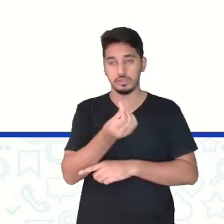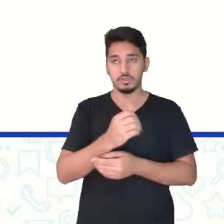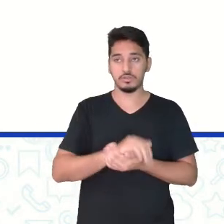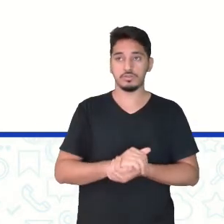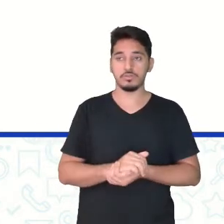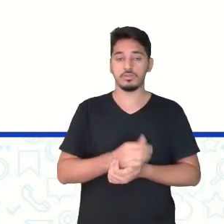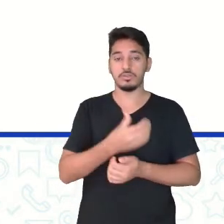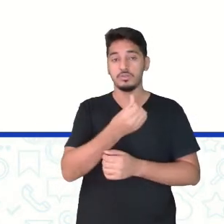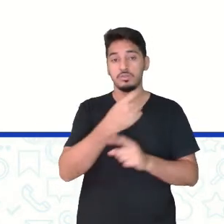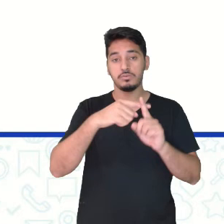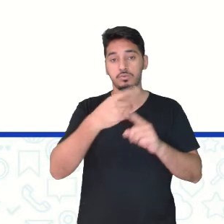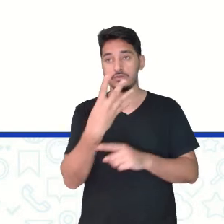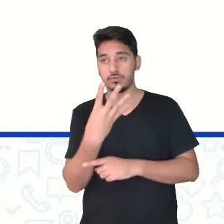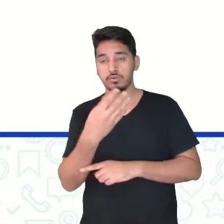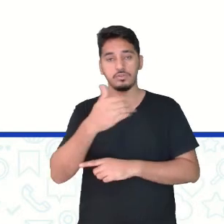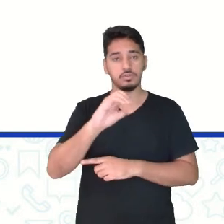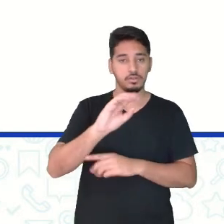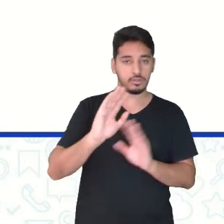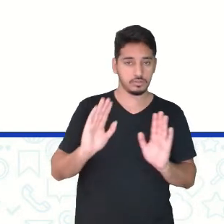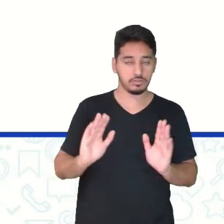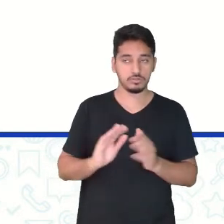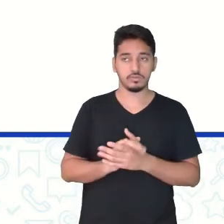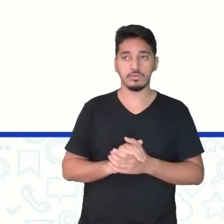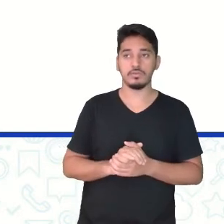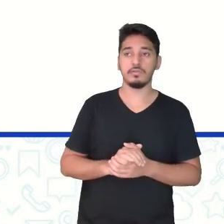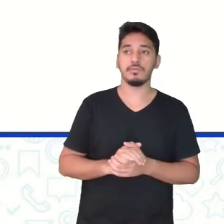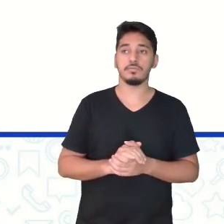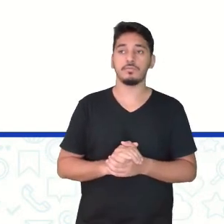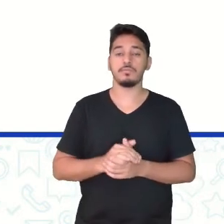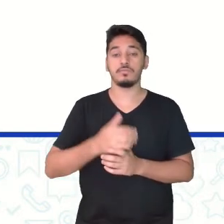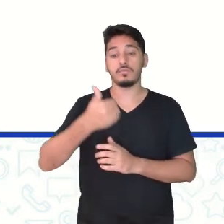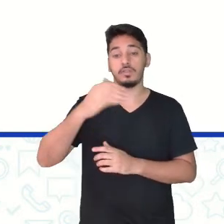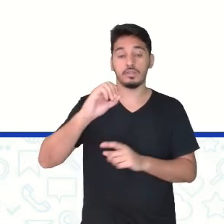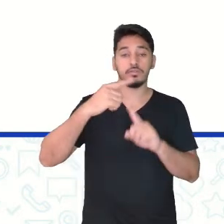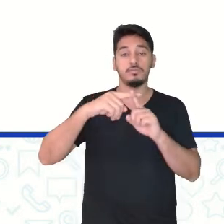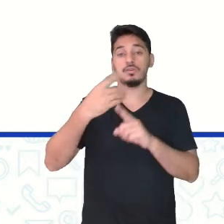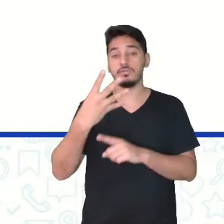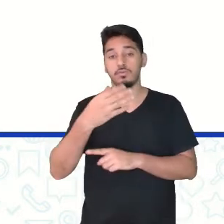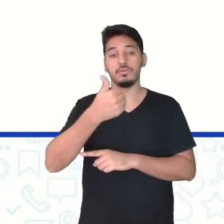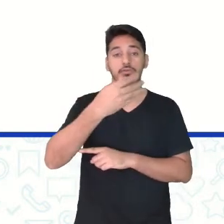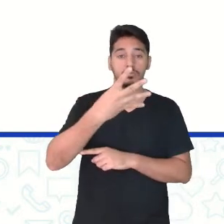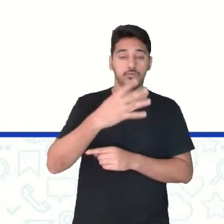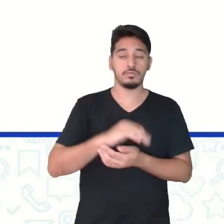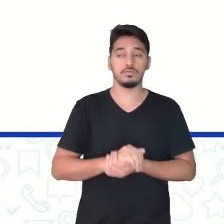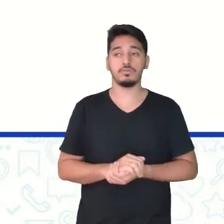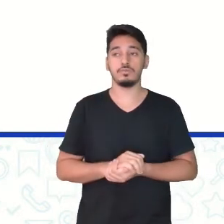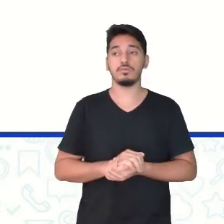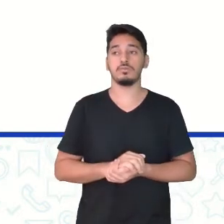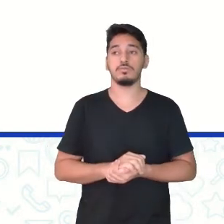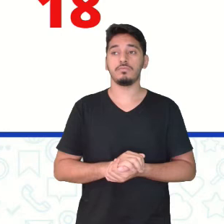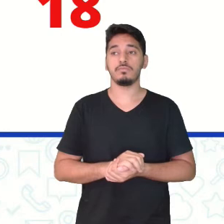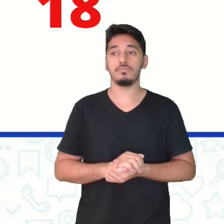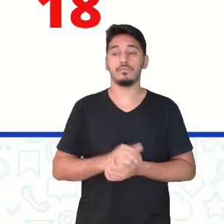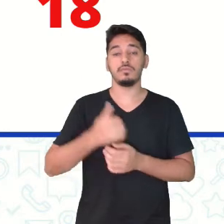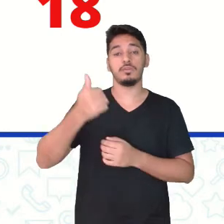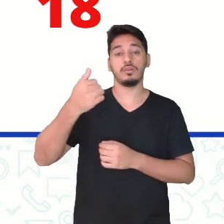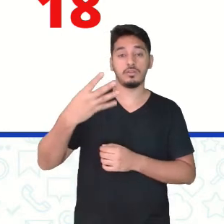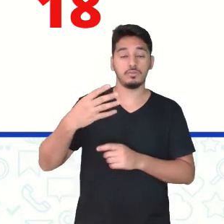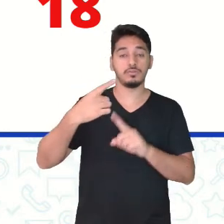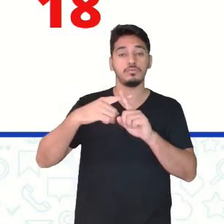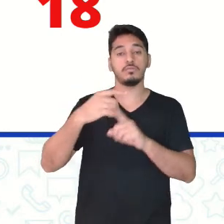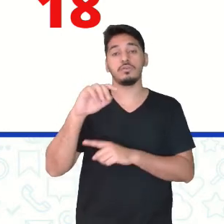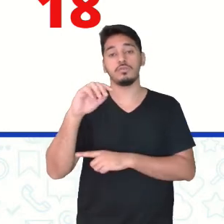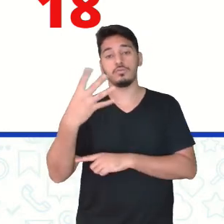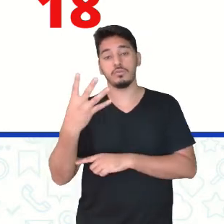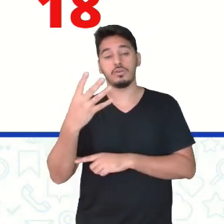ó, a terceira 6 mais 4 deu 10, a outra deu 10 mais 4, 14, e aí, ó, 14